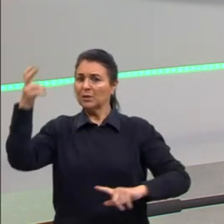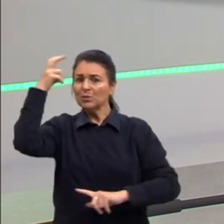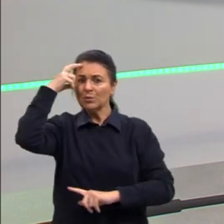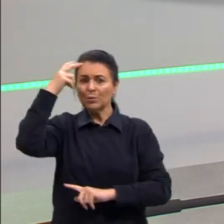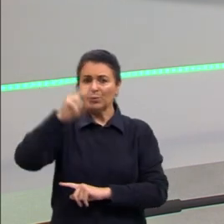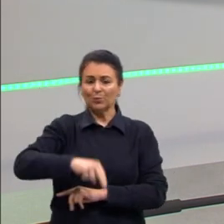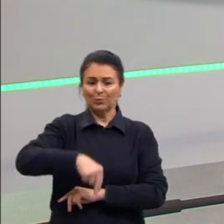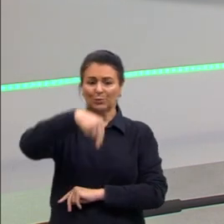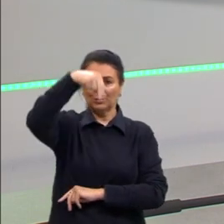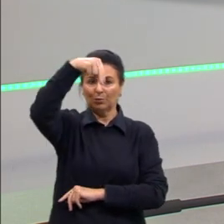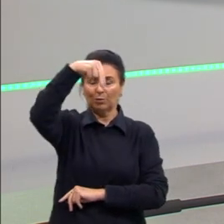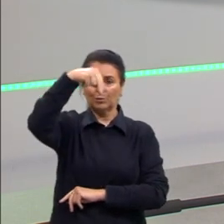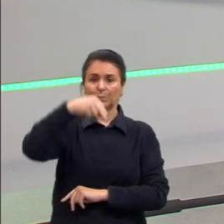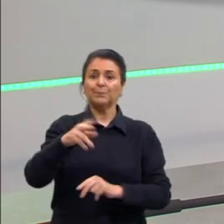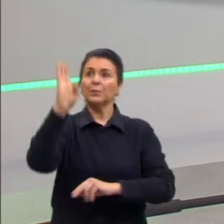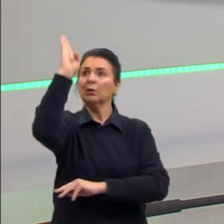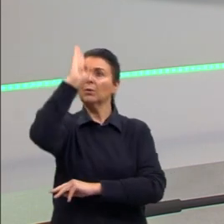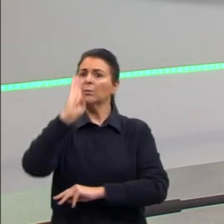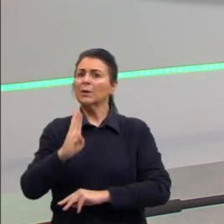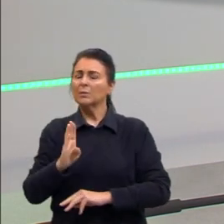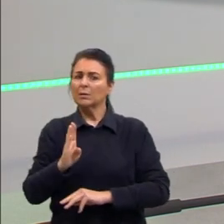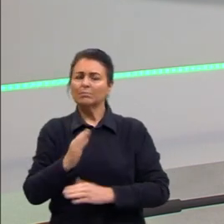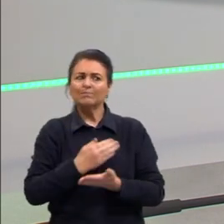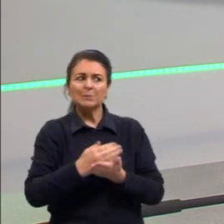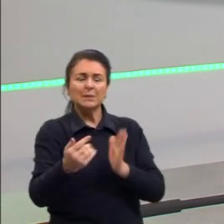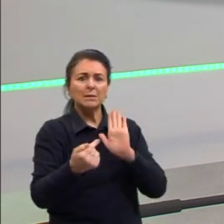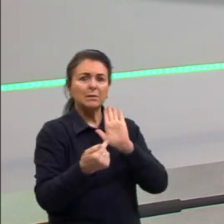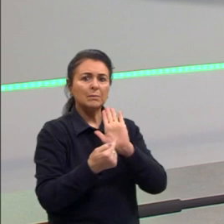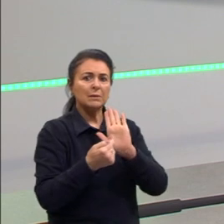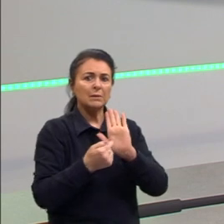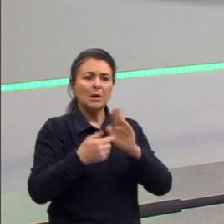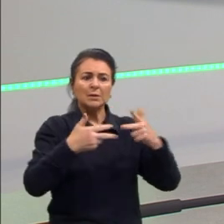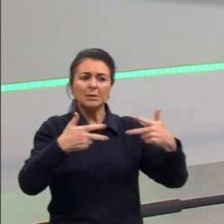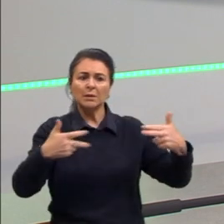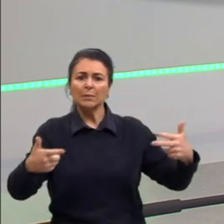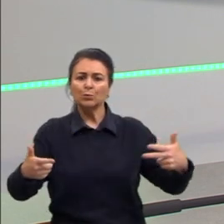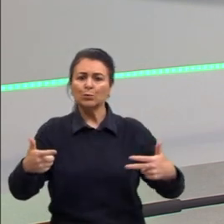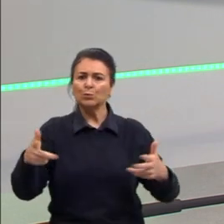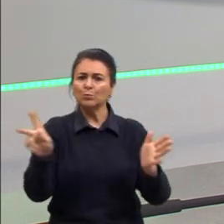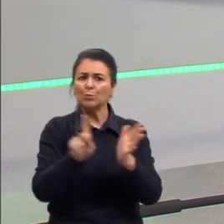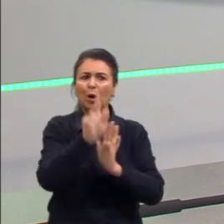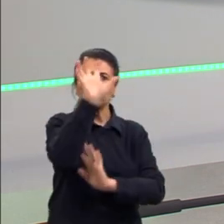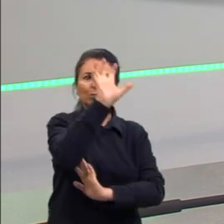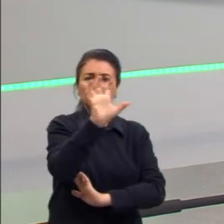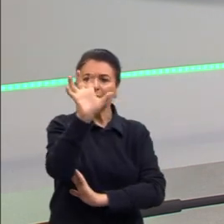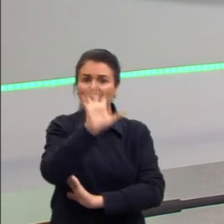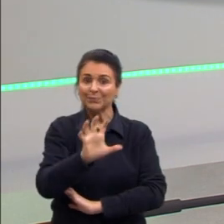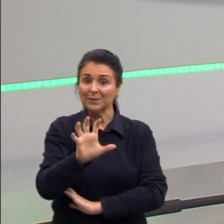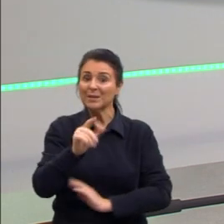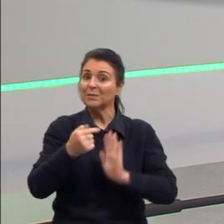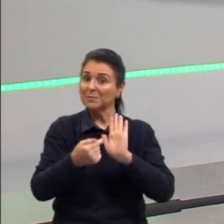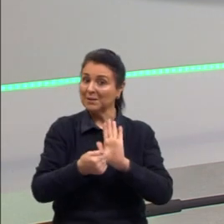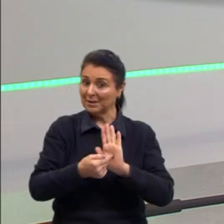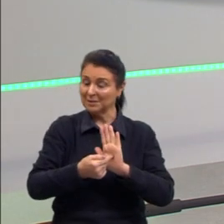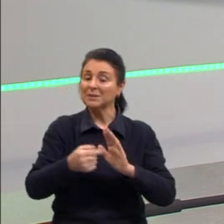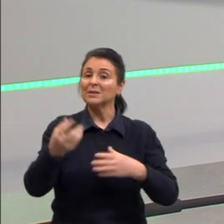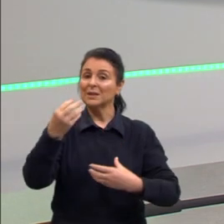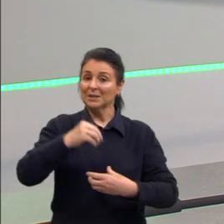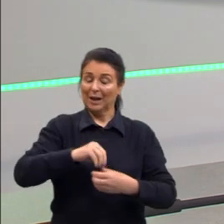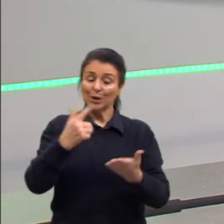começa a apresentar esses elementos regionais e isso ali ter o prazer também para dentro das suas obras é